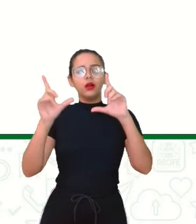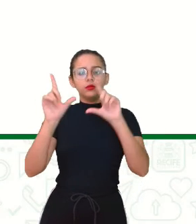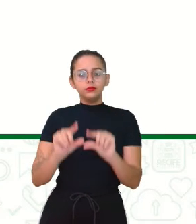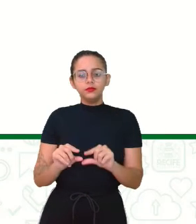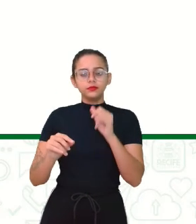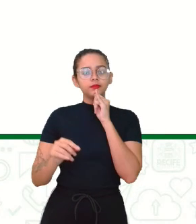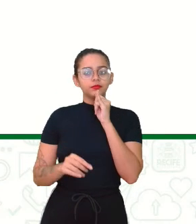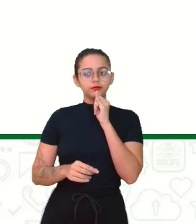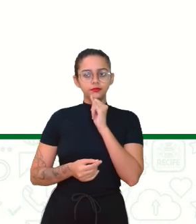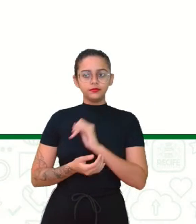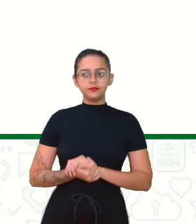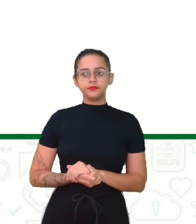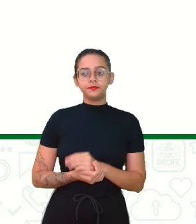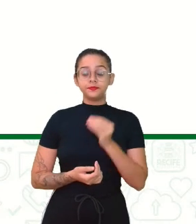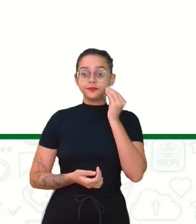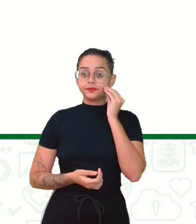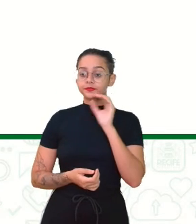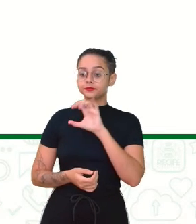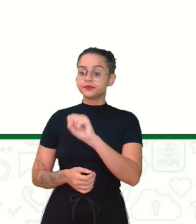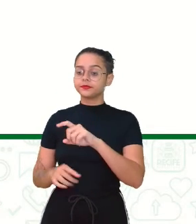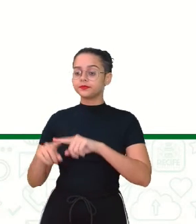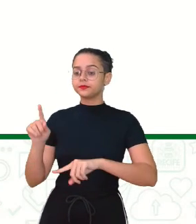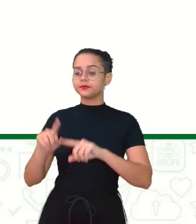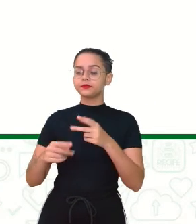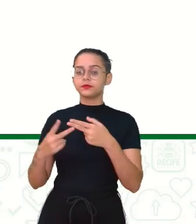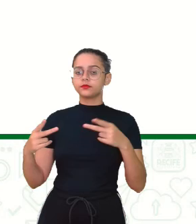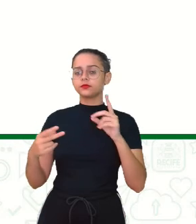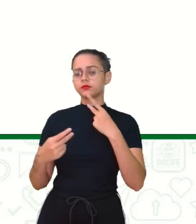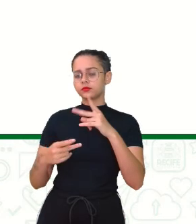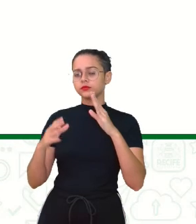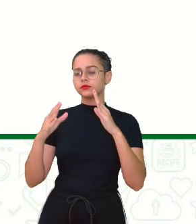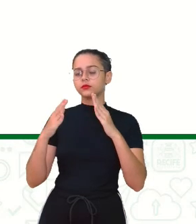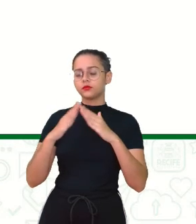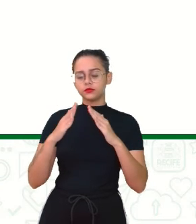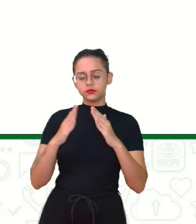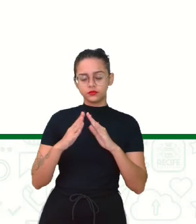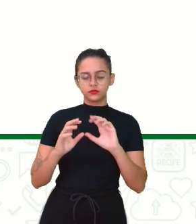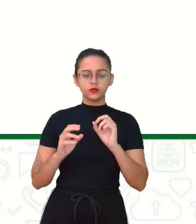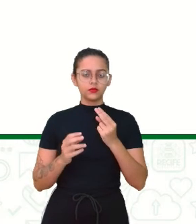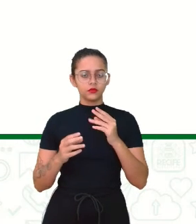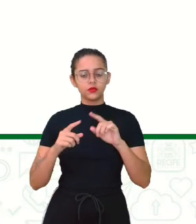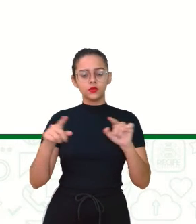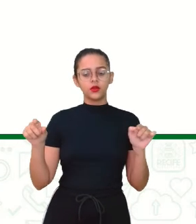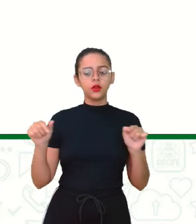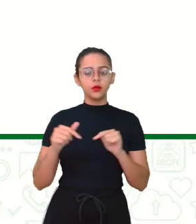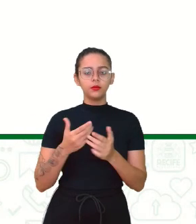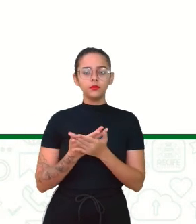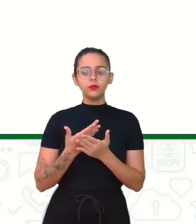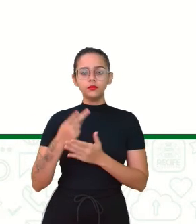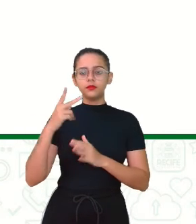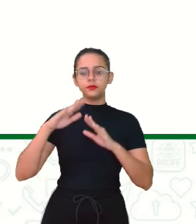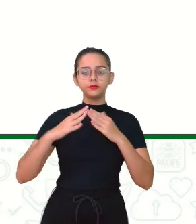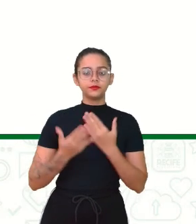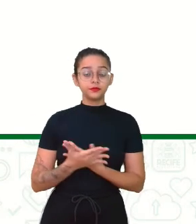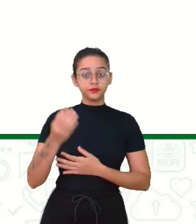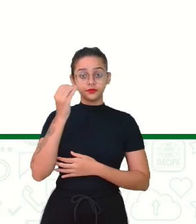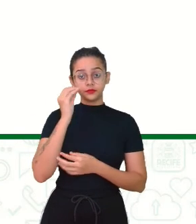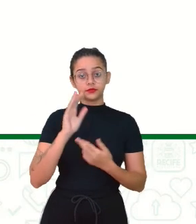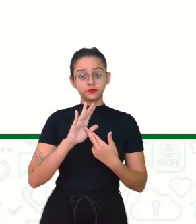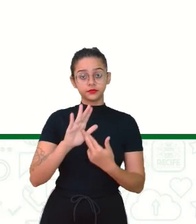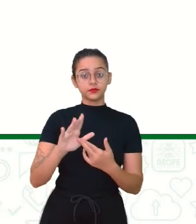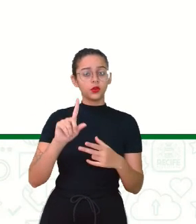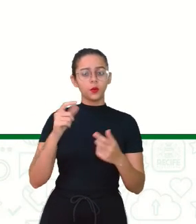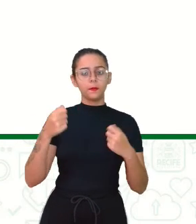reduções. Por exemplo, tenta pegar um objeto da tua casa, qualquer, ou aí da sala de aula, da tua escola, e tenta representar.